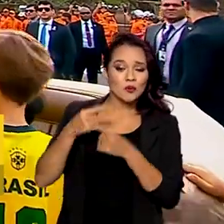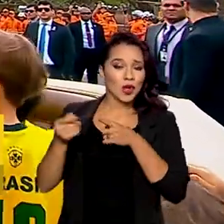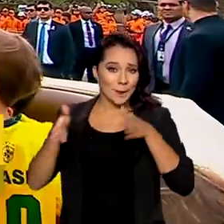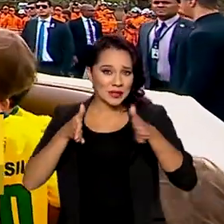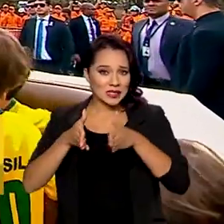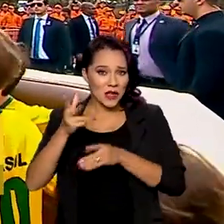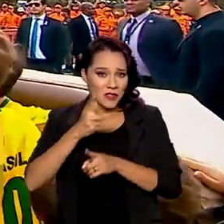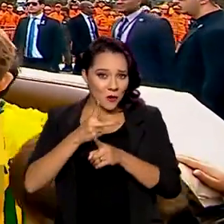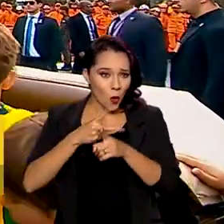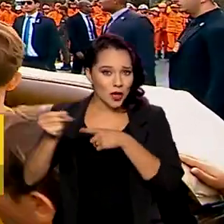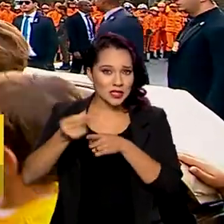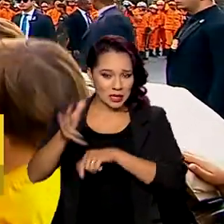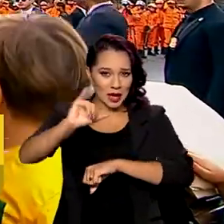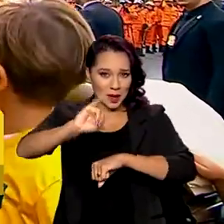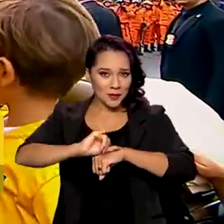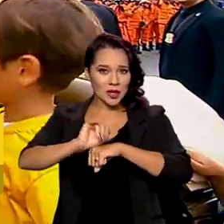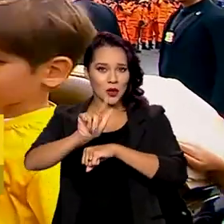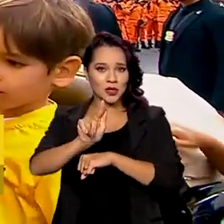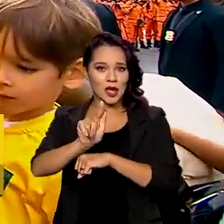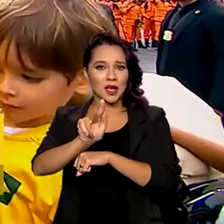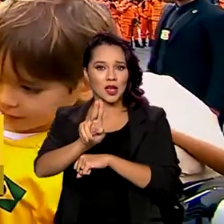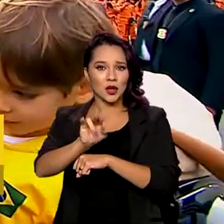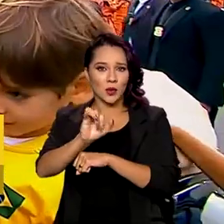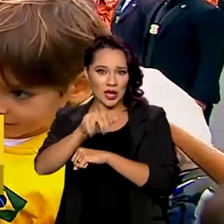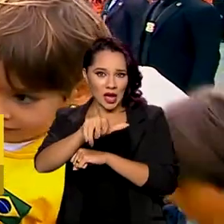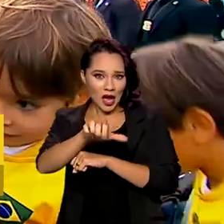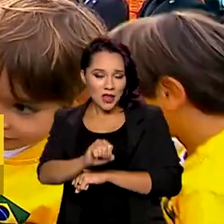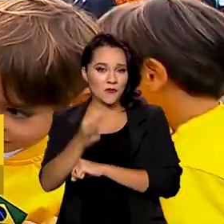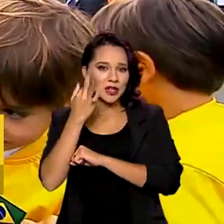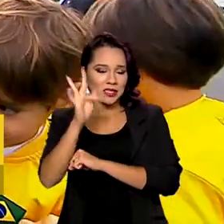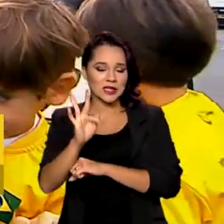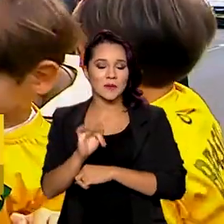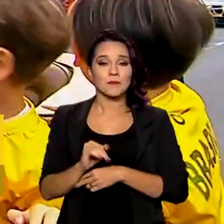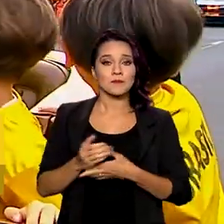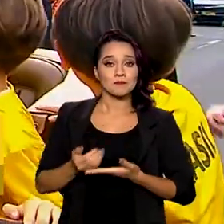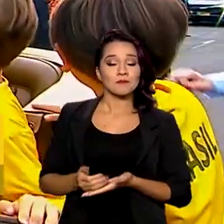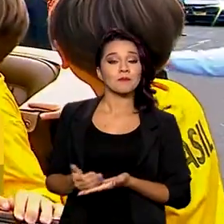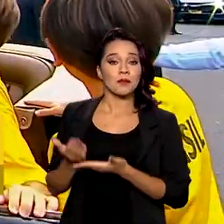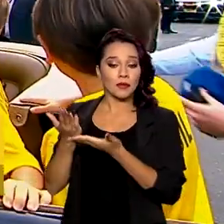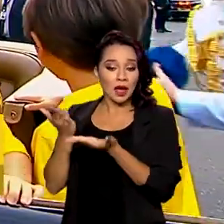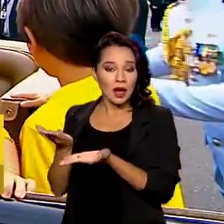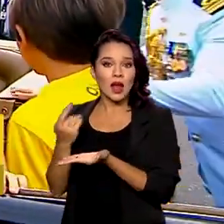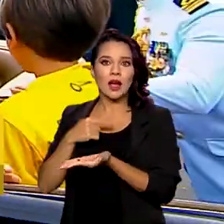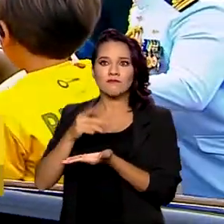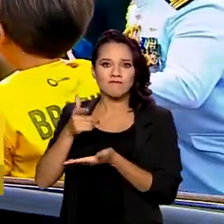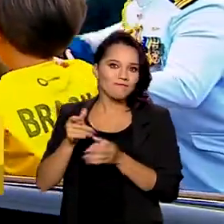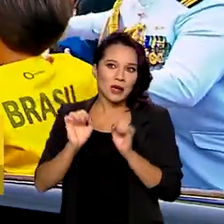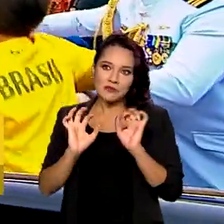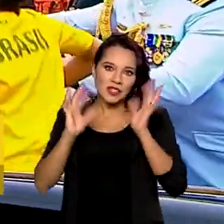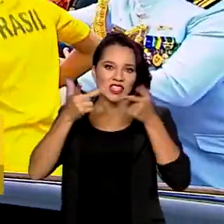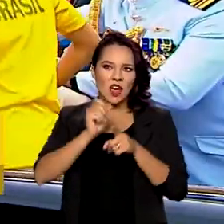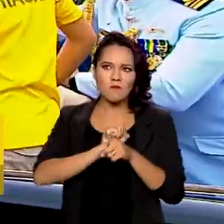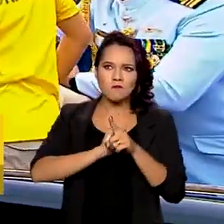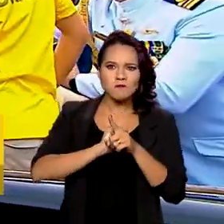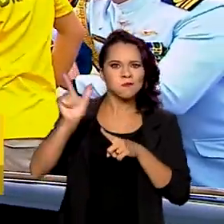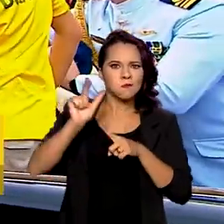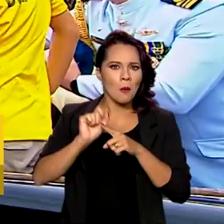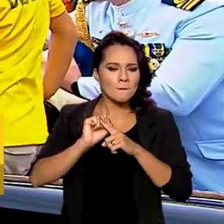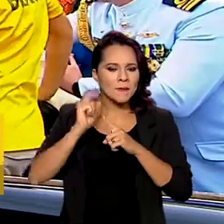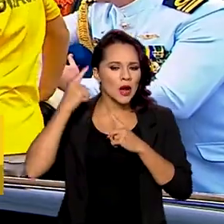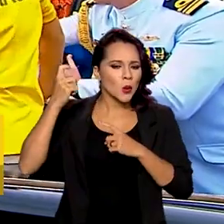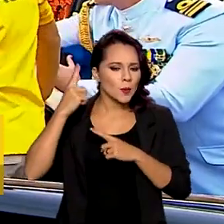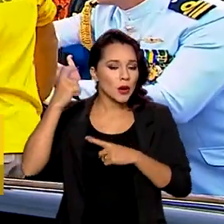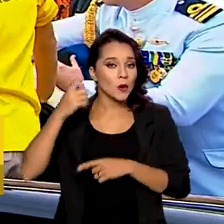a conquista da capital, né, da Guiana, a Caiana, né, então lá se consolidou essa tradição. Então, a partir de então,